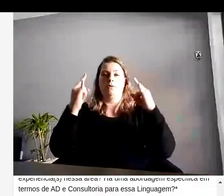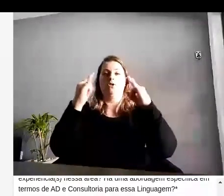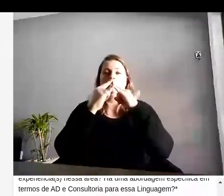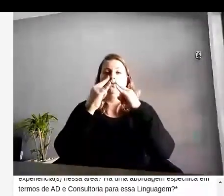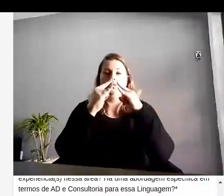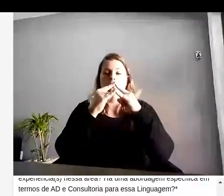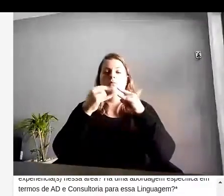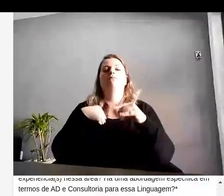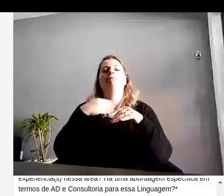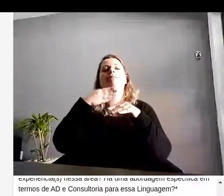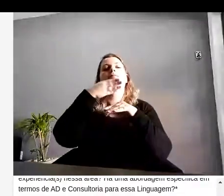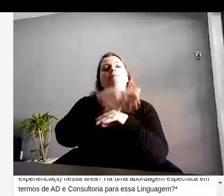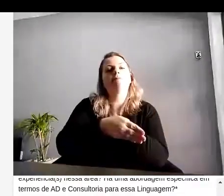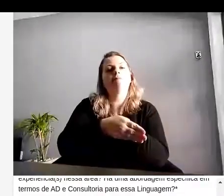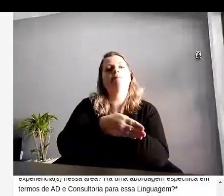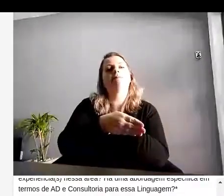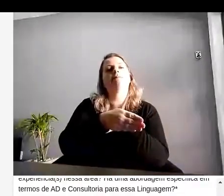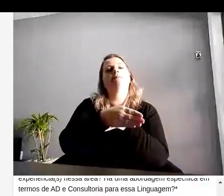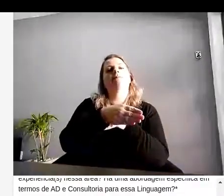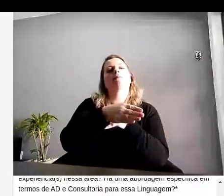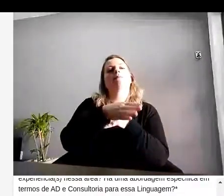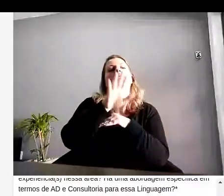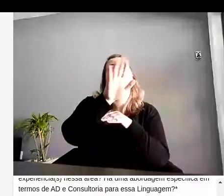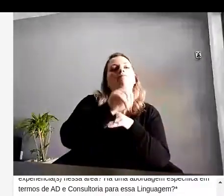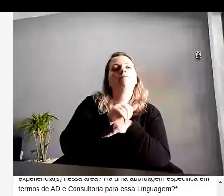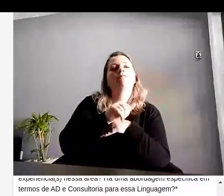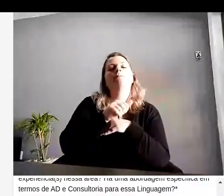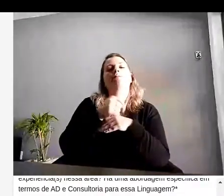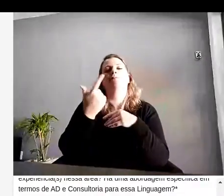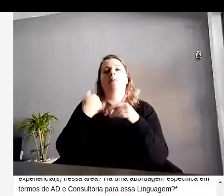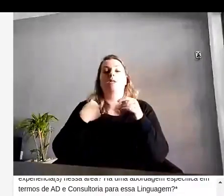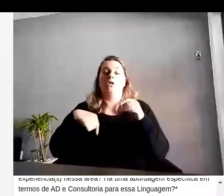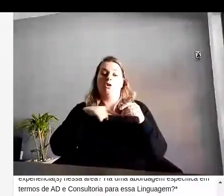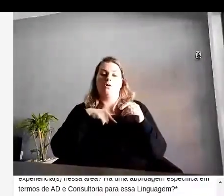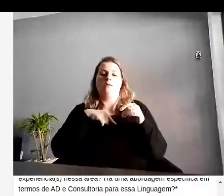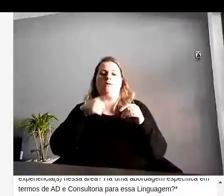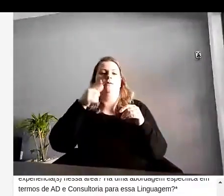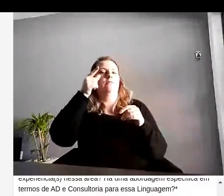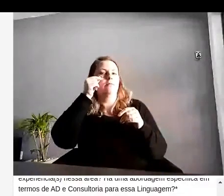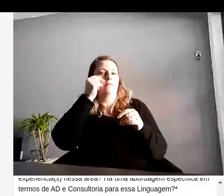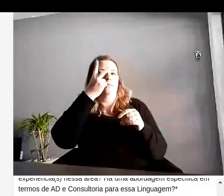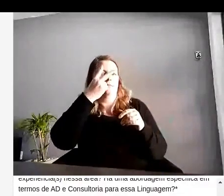Nós atuamos como representantes do público